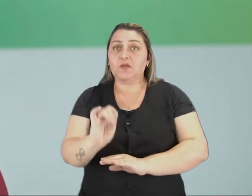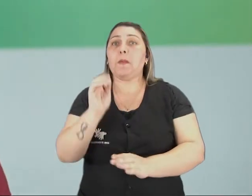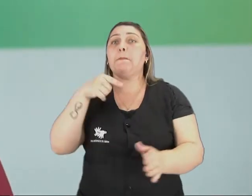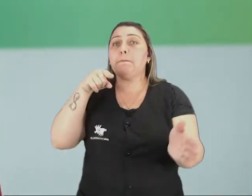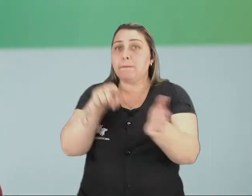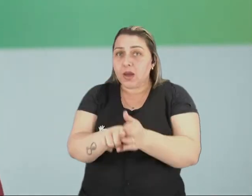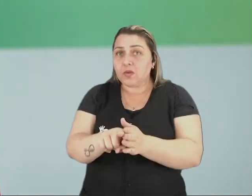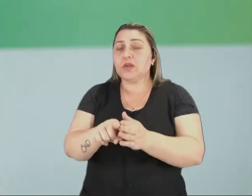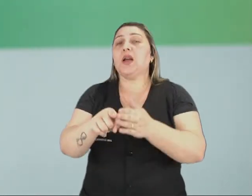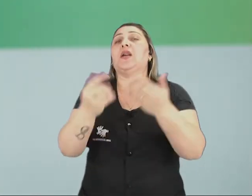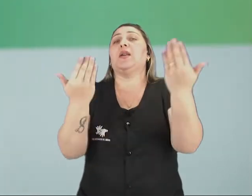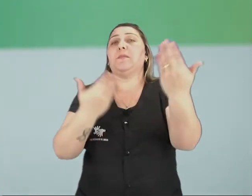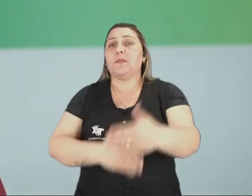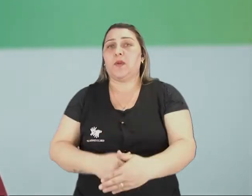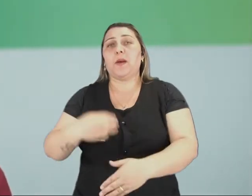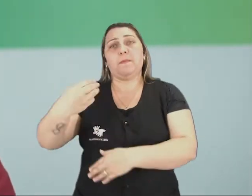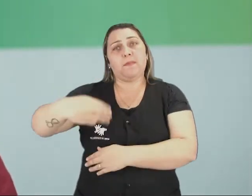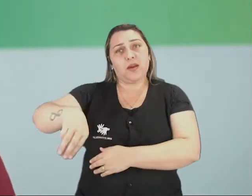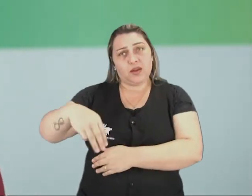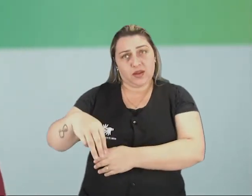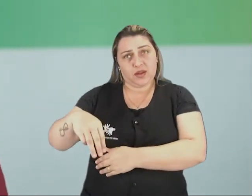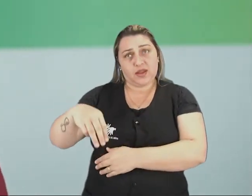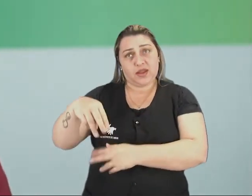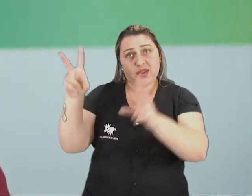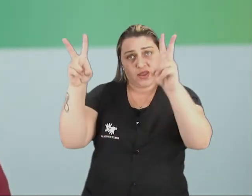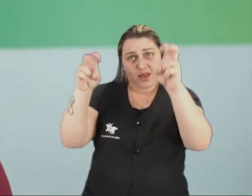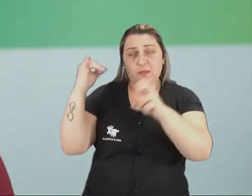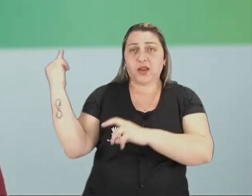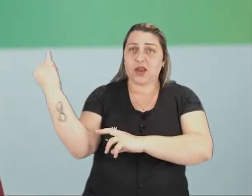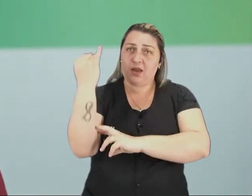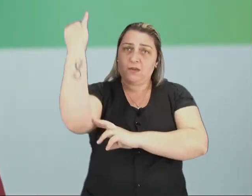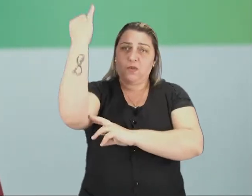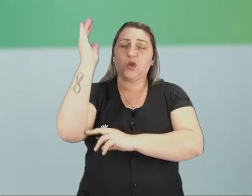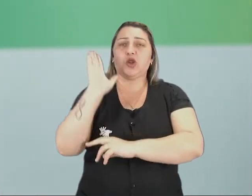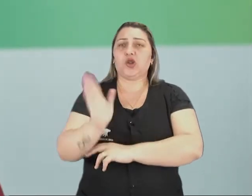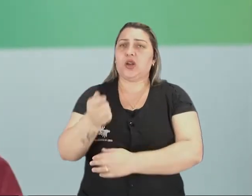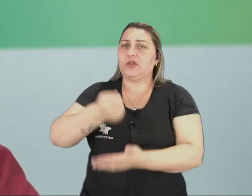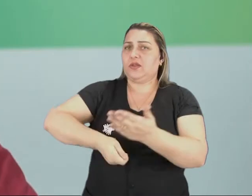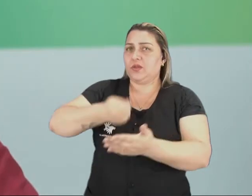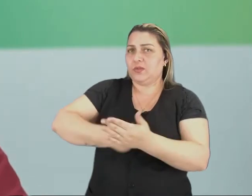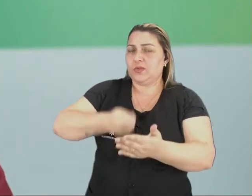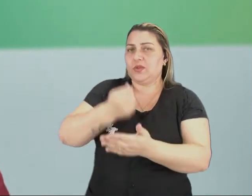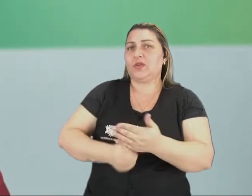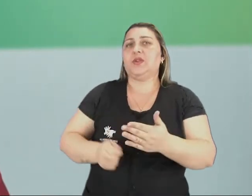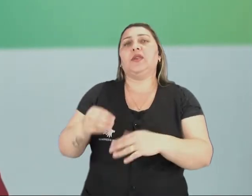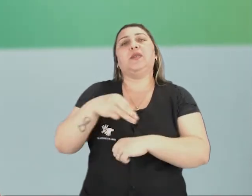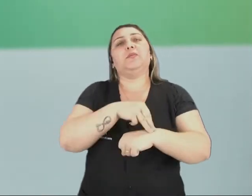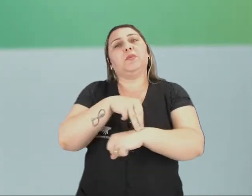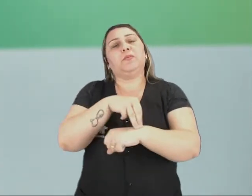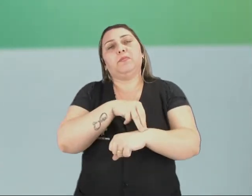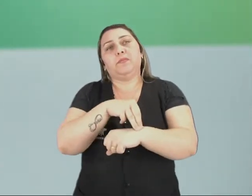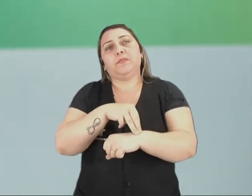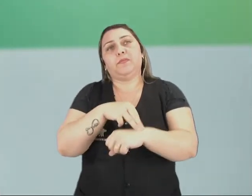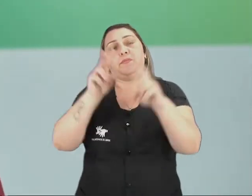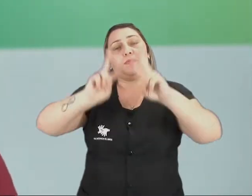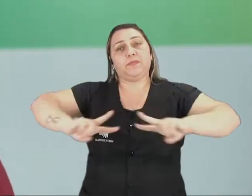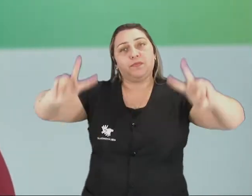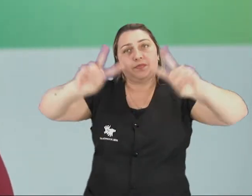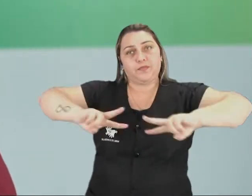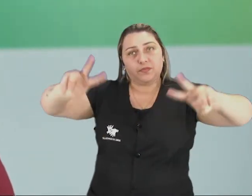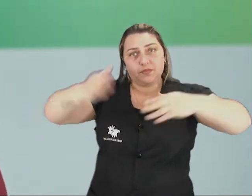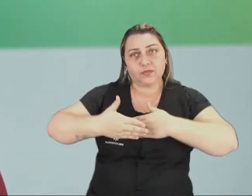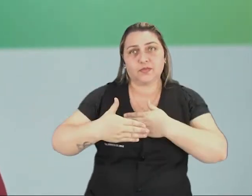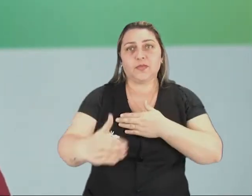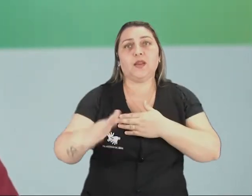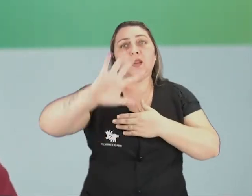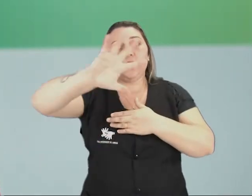questão, porque pode ser uma temática muito importante, já que já vi sendo cobrado esses dois momentos, né? A visão a partir